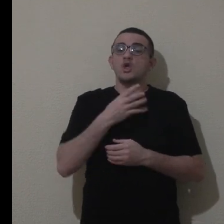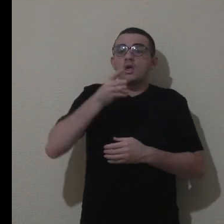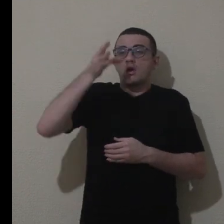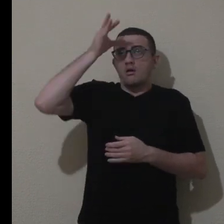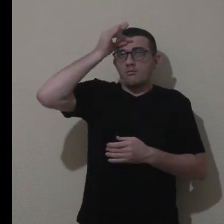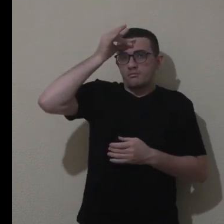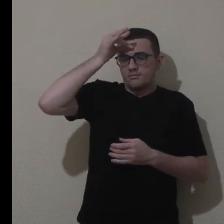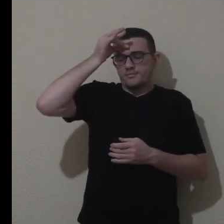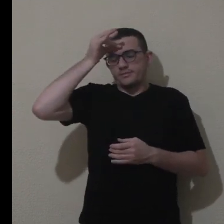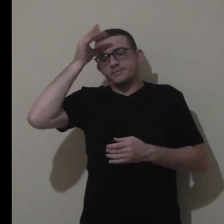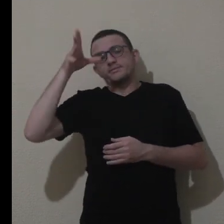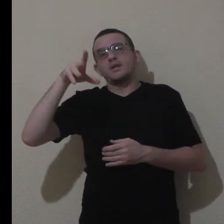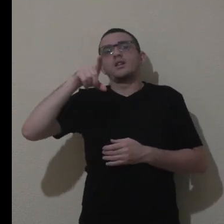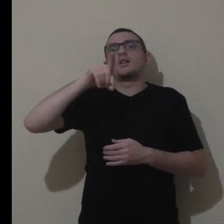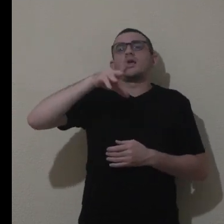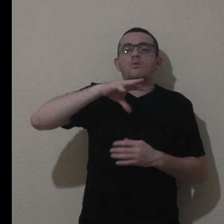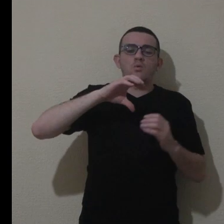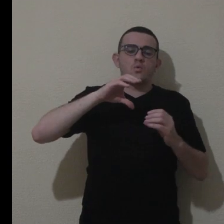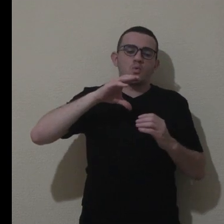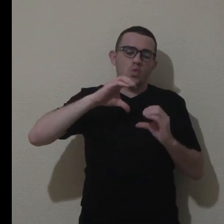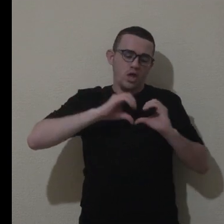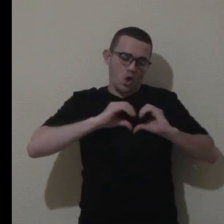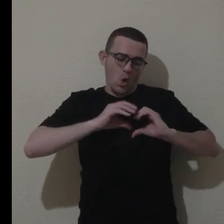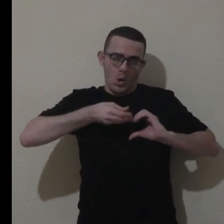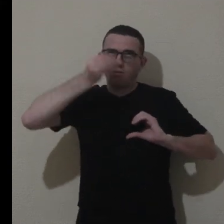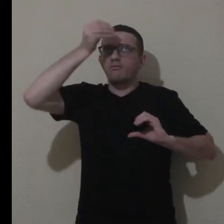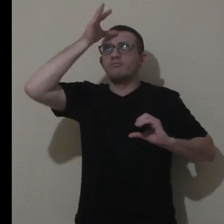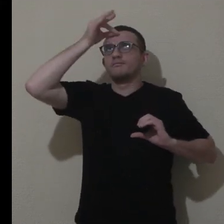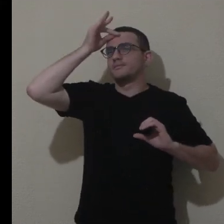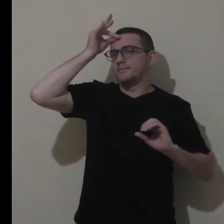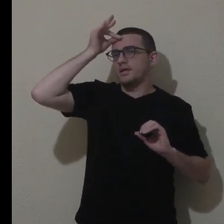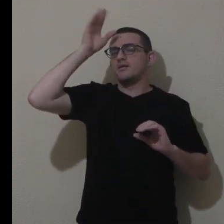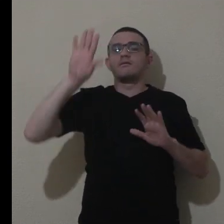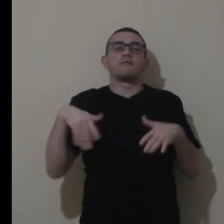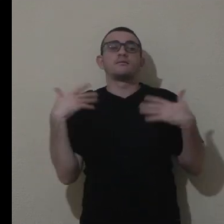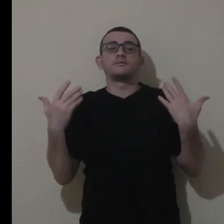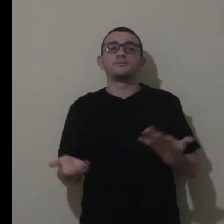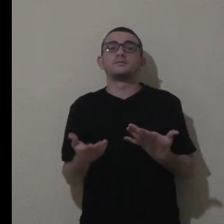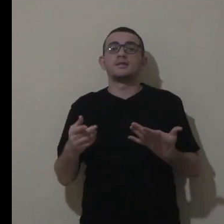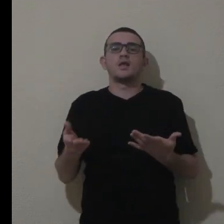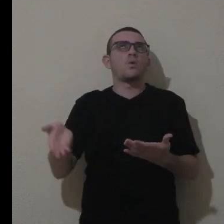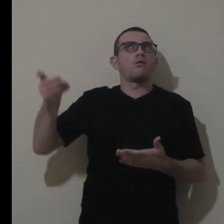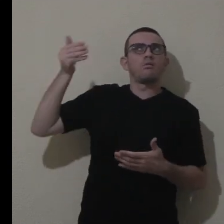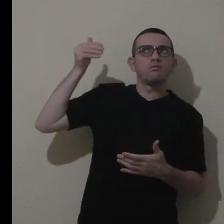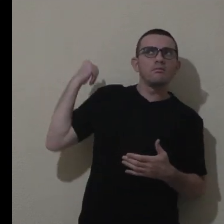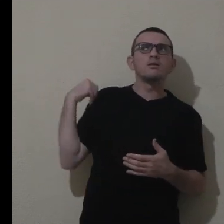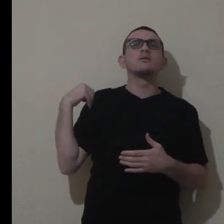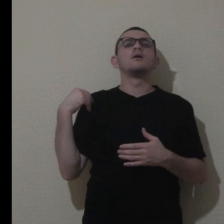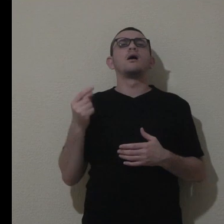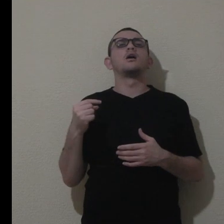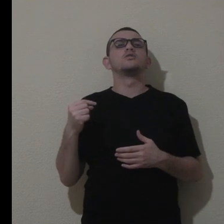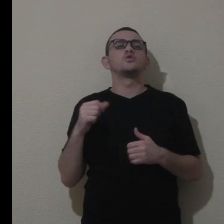decorando. Né? O decoreba, decor, que vem do coração. Então, de uma maneira primitiva,